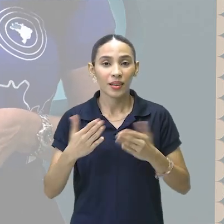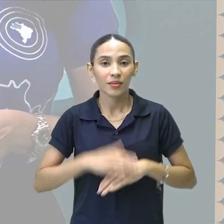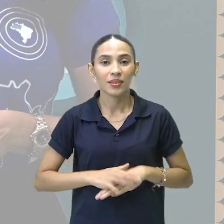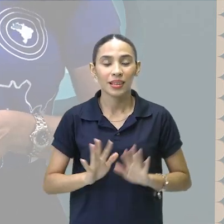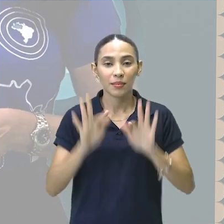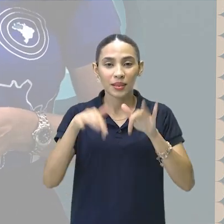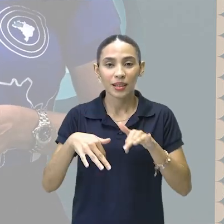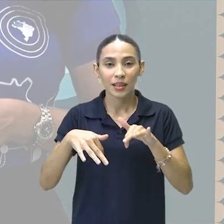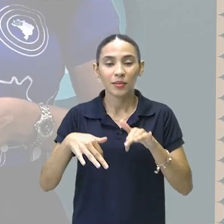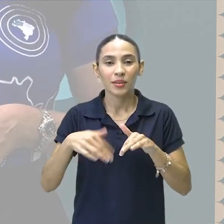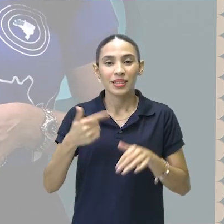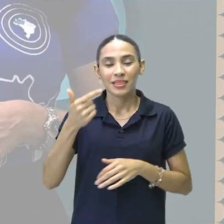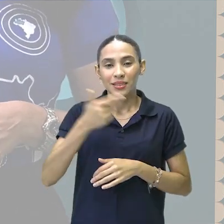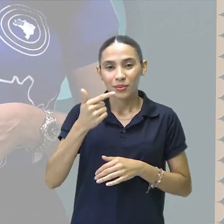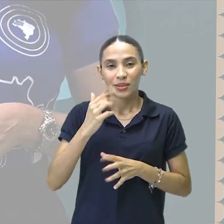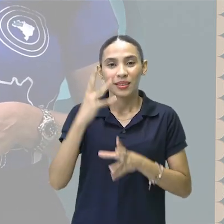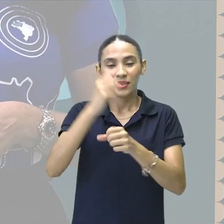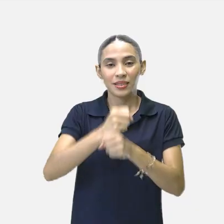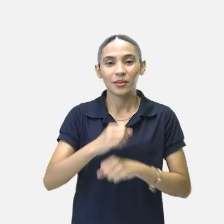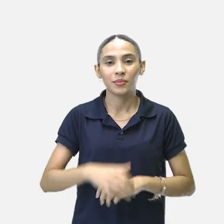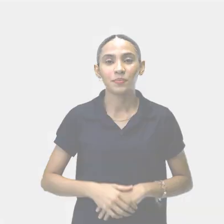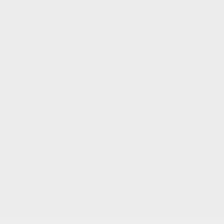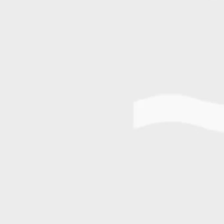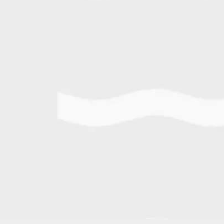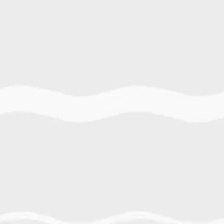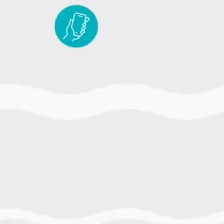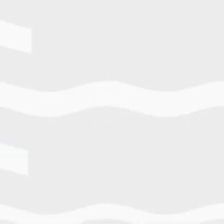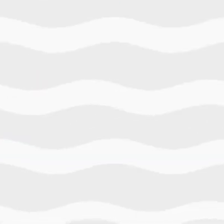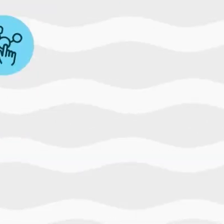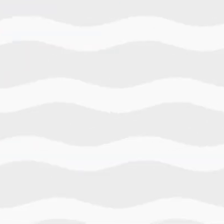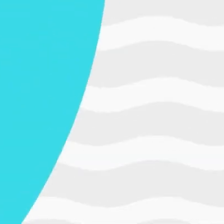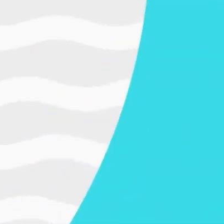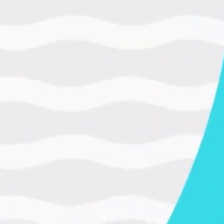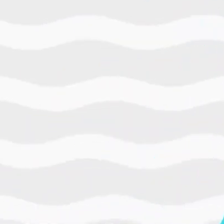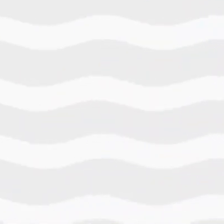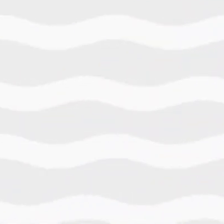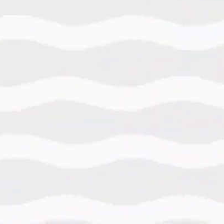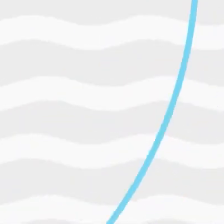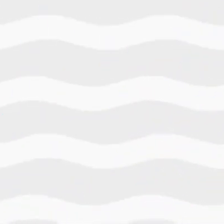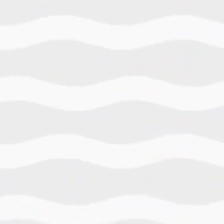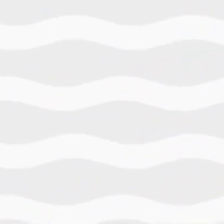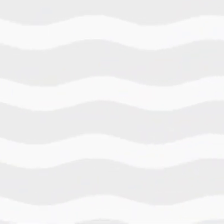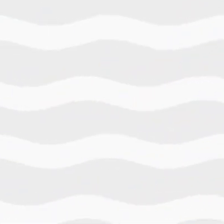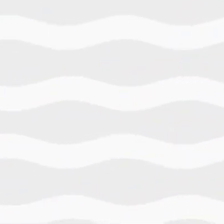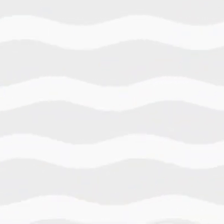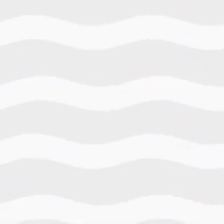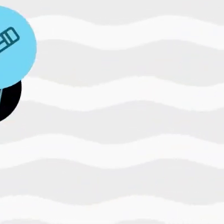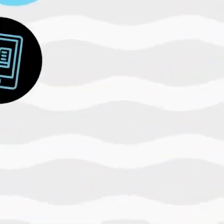terminamos essa segunda revisão.